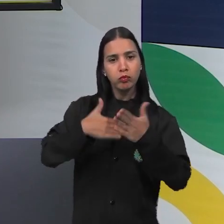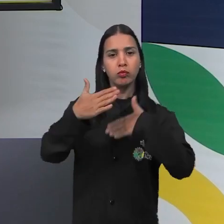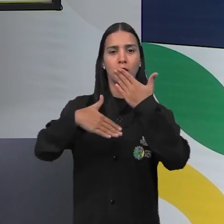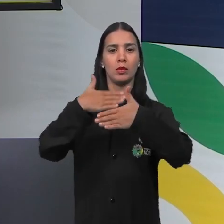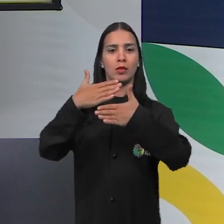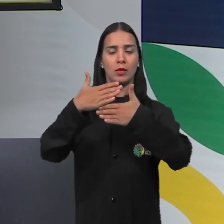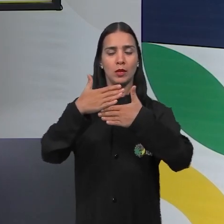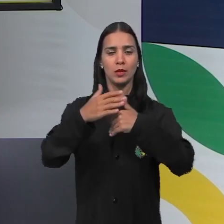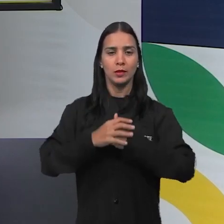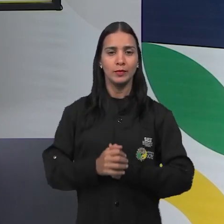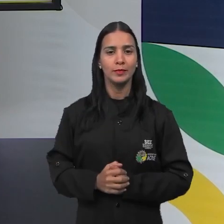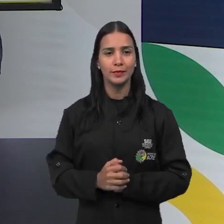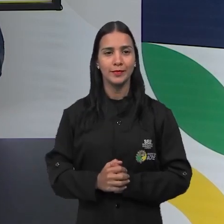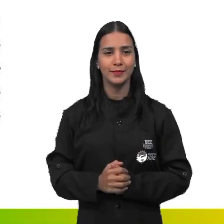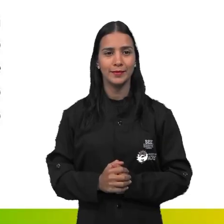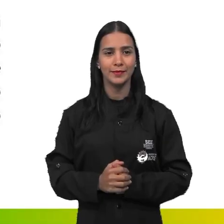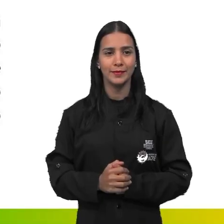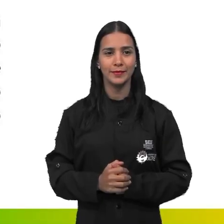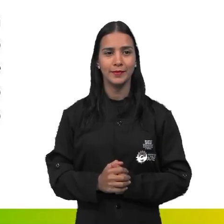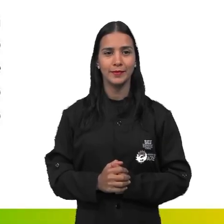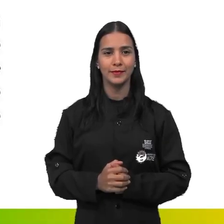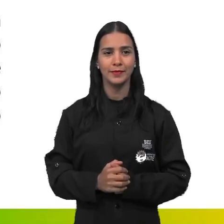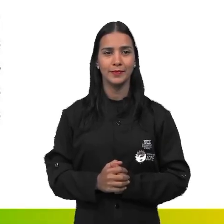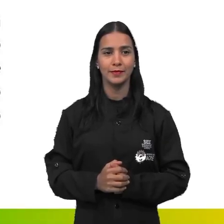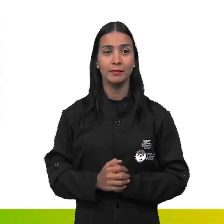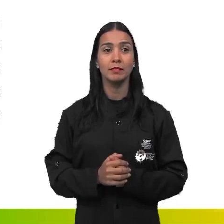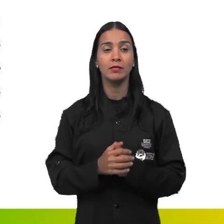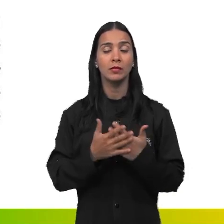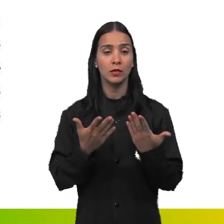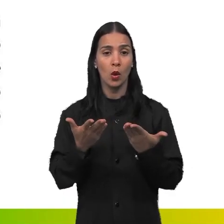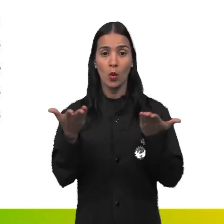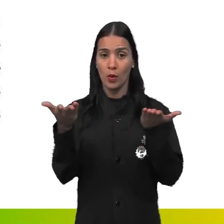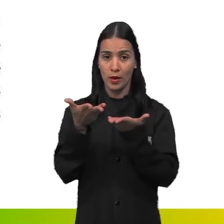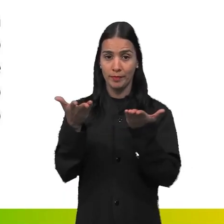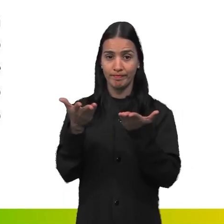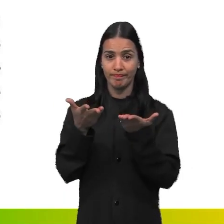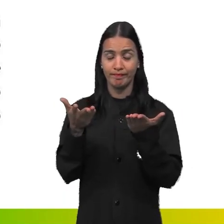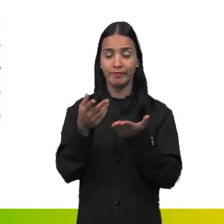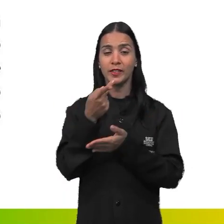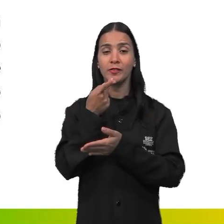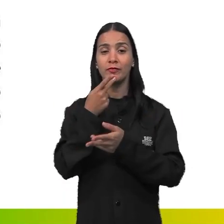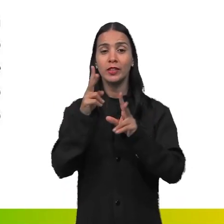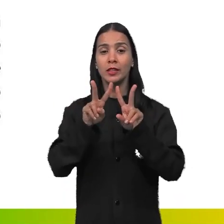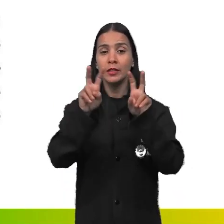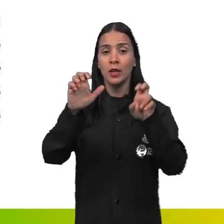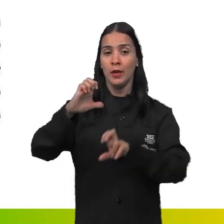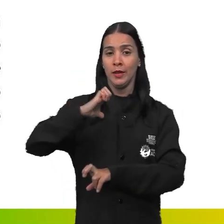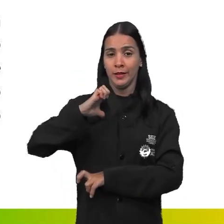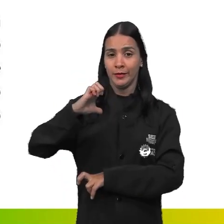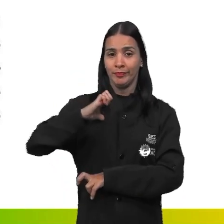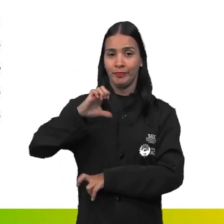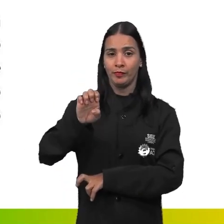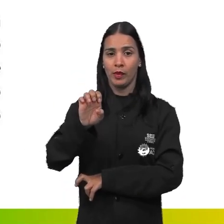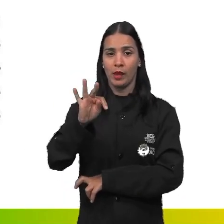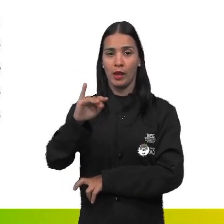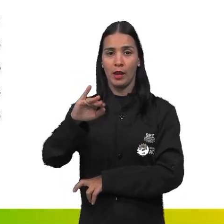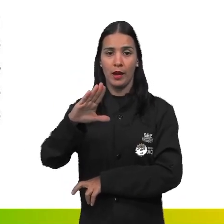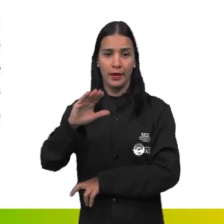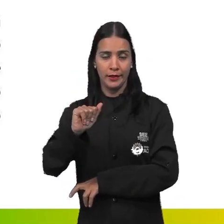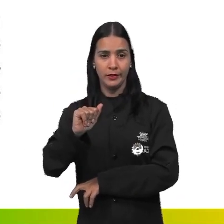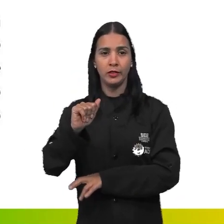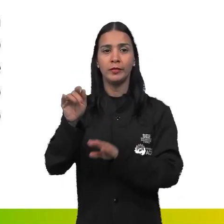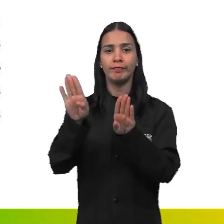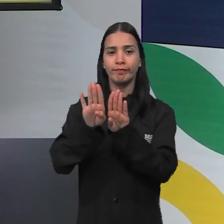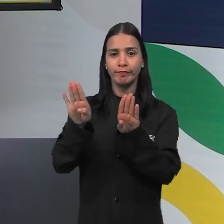esportes de invasão, ok? Vamos avançar. Aqui a gente já vai abordar especificamente sobre a ética e o fair play, que é o que eu